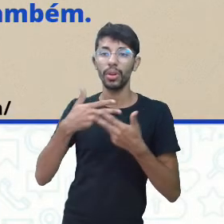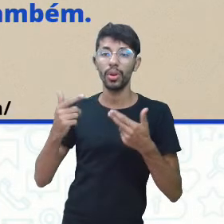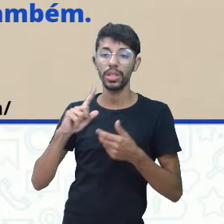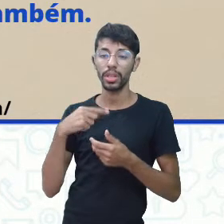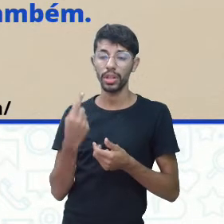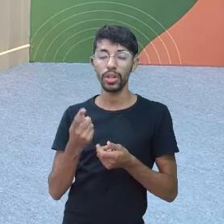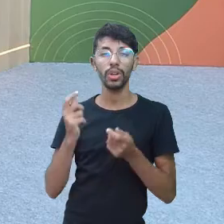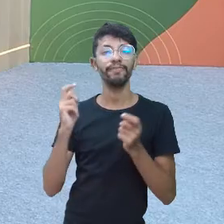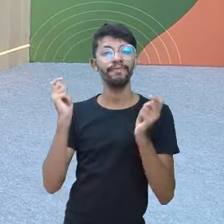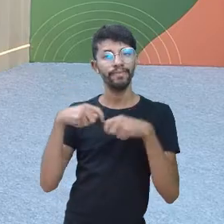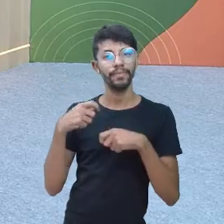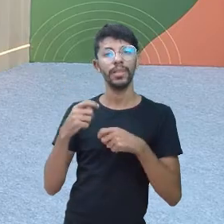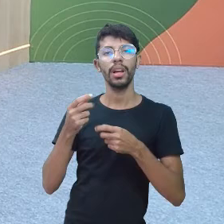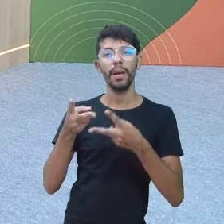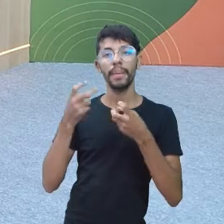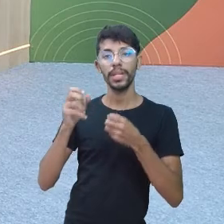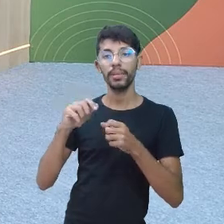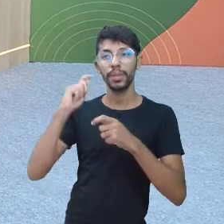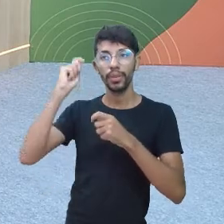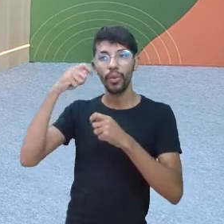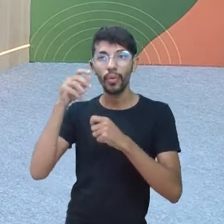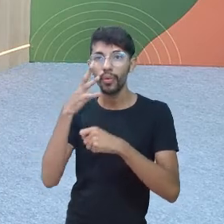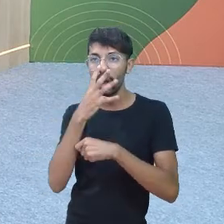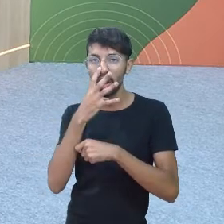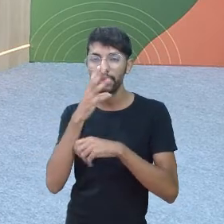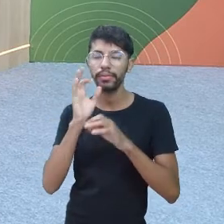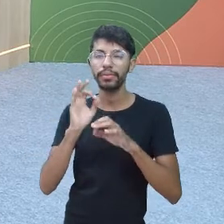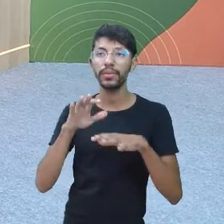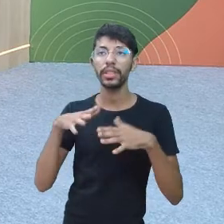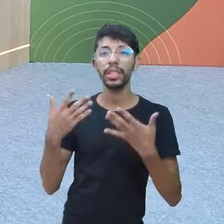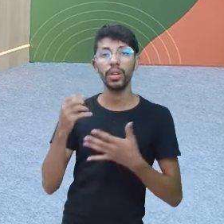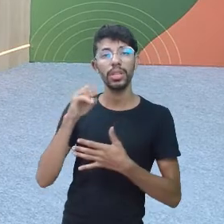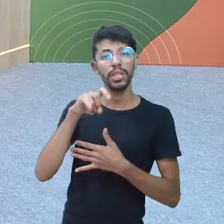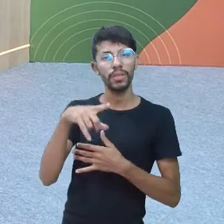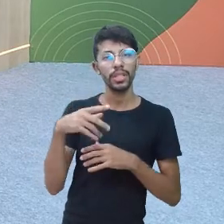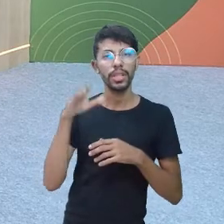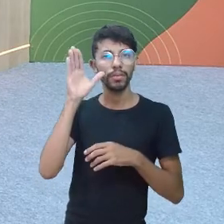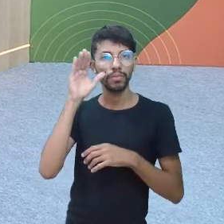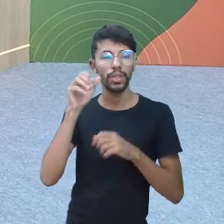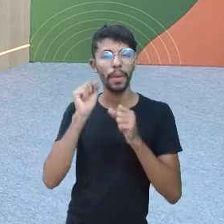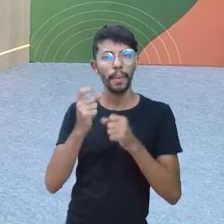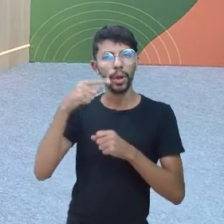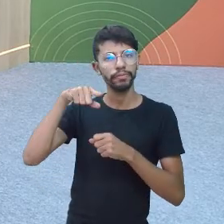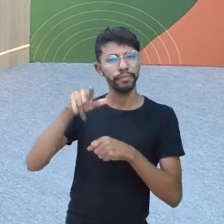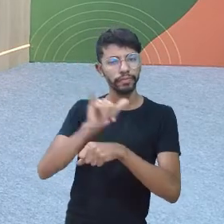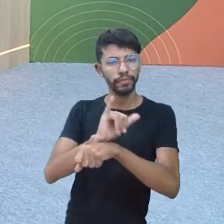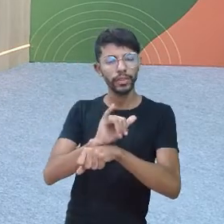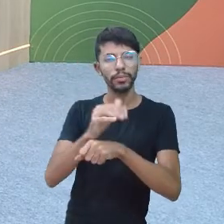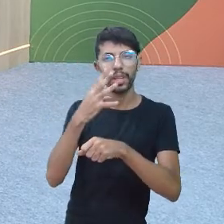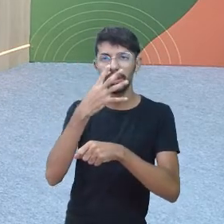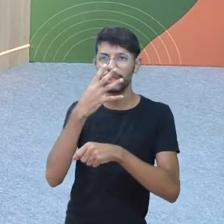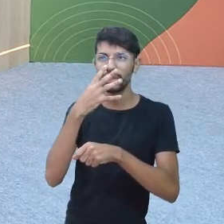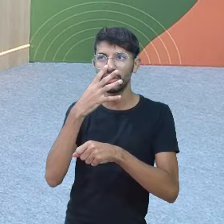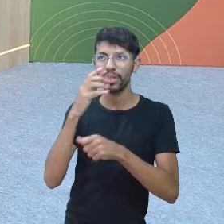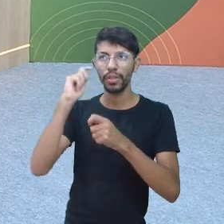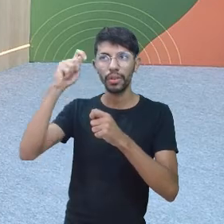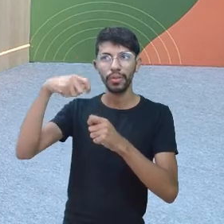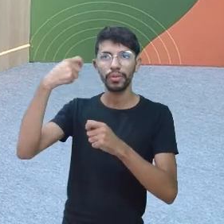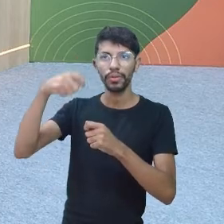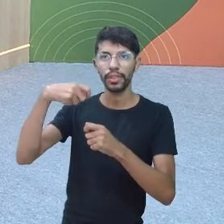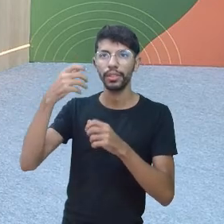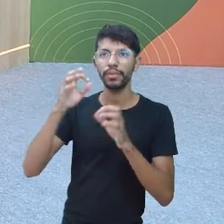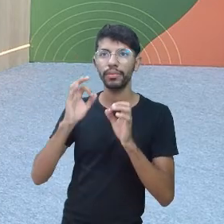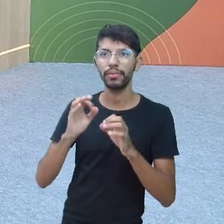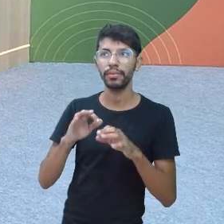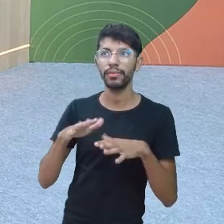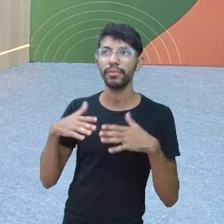quando a gente assiste o vídeo. Então, caso vocês fiquem curiosos, vocês podem ir lá assistir o vídeo. Na verdade, essa é a